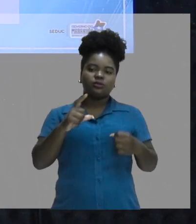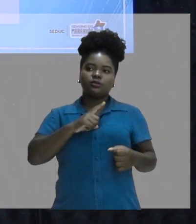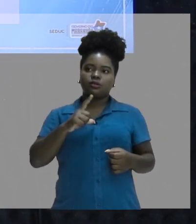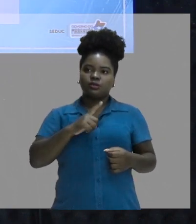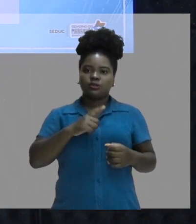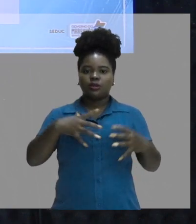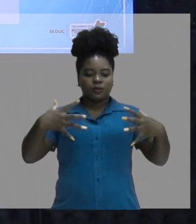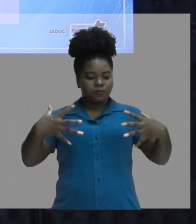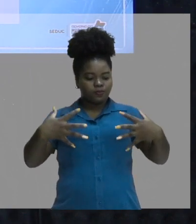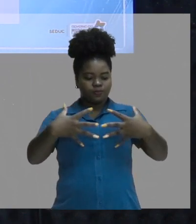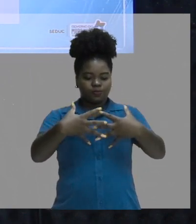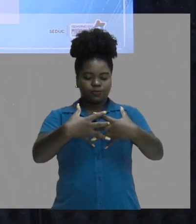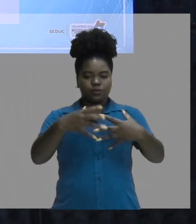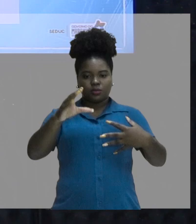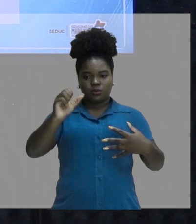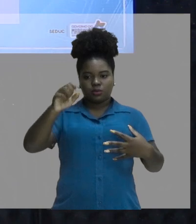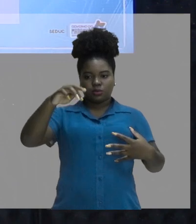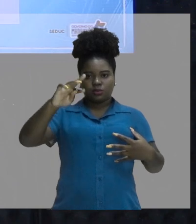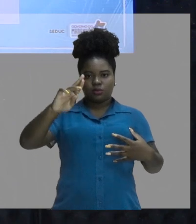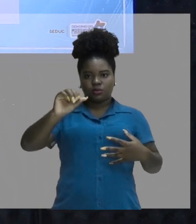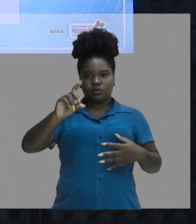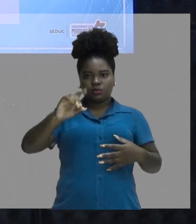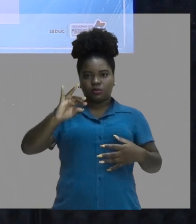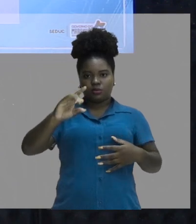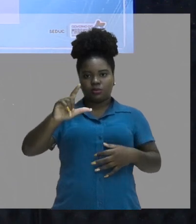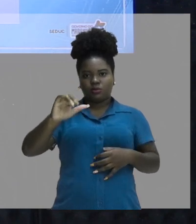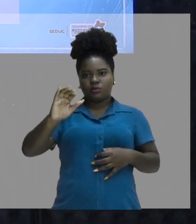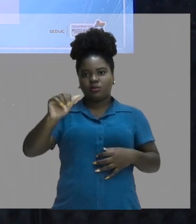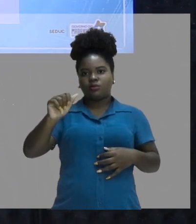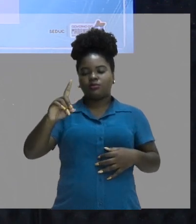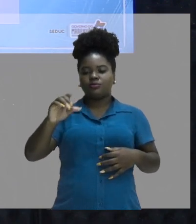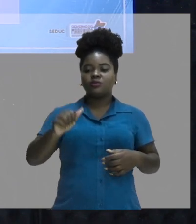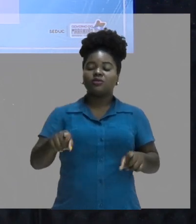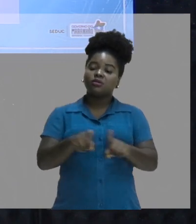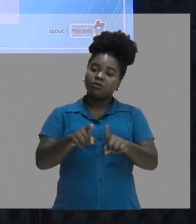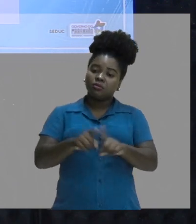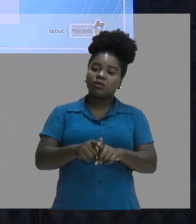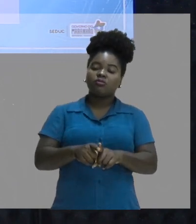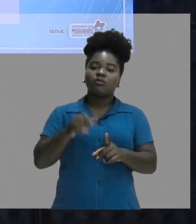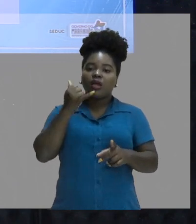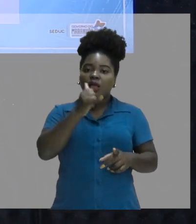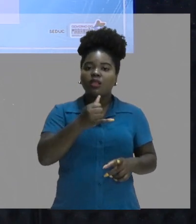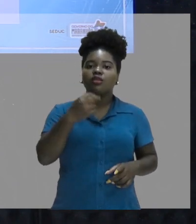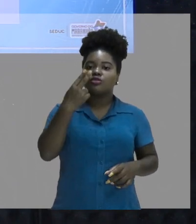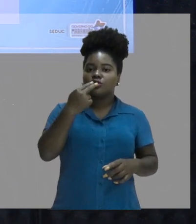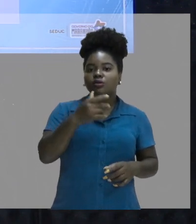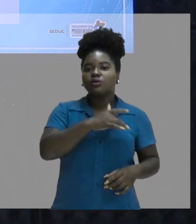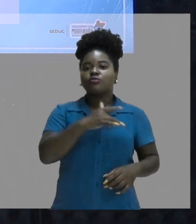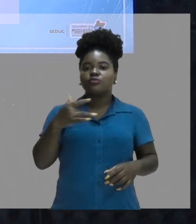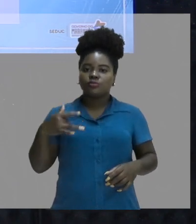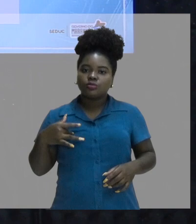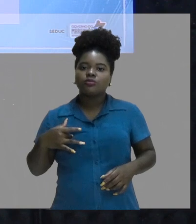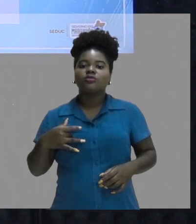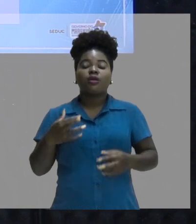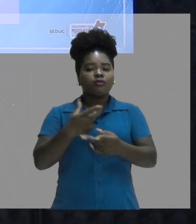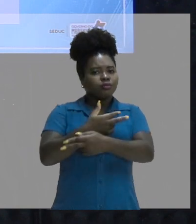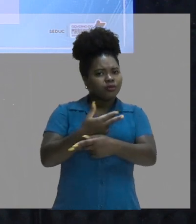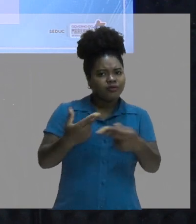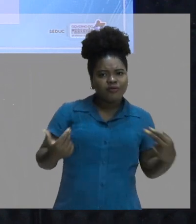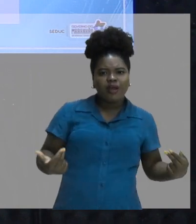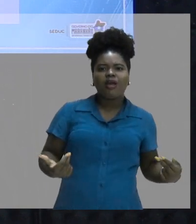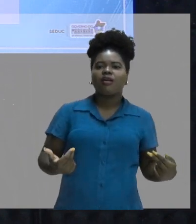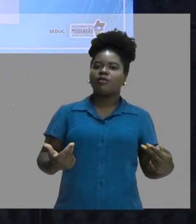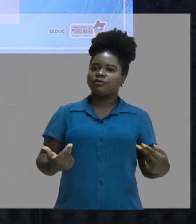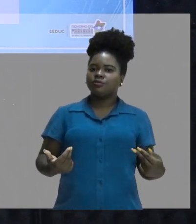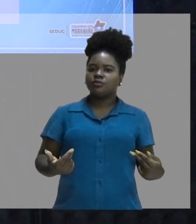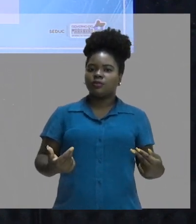contratilidade. E depende também de energia e de nutrientes. No caso aqui, a energia é a adenosina. Não vou aprofundar muito